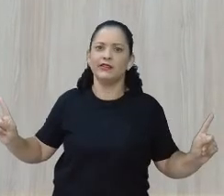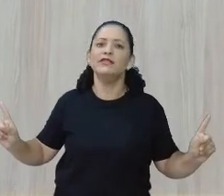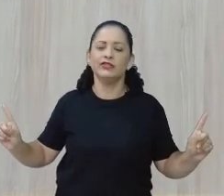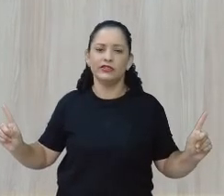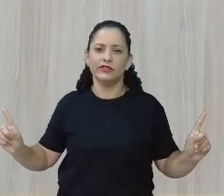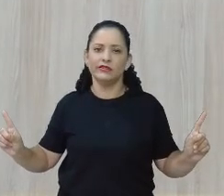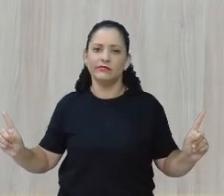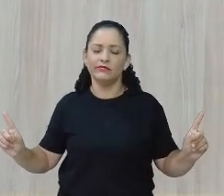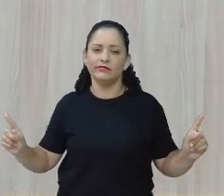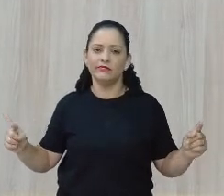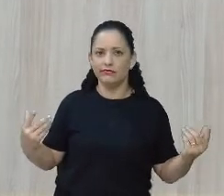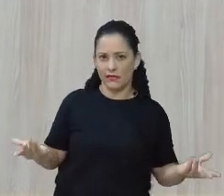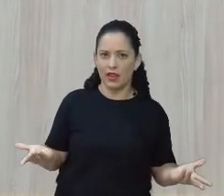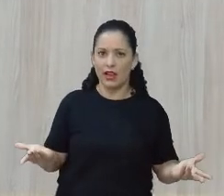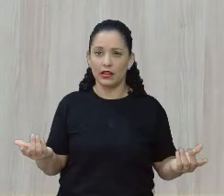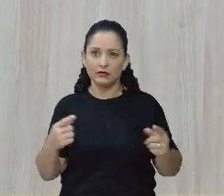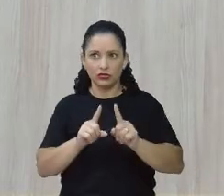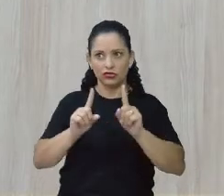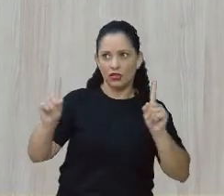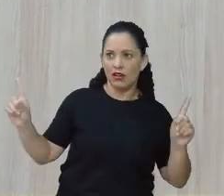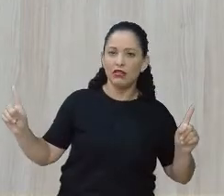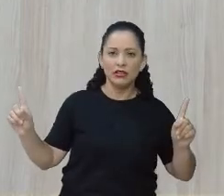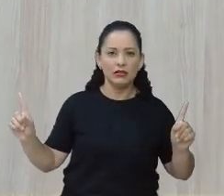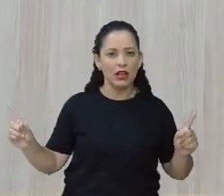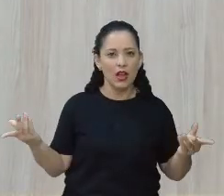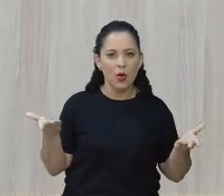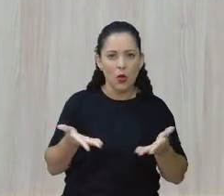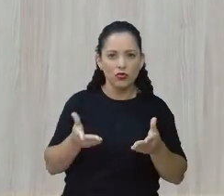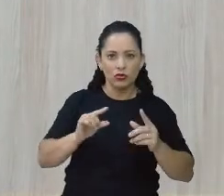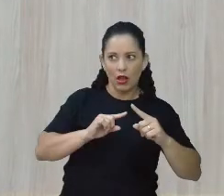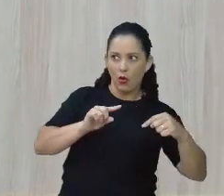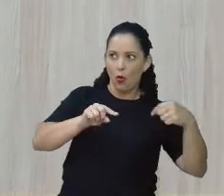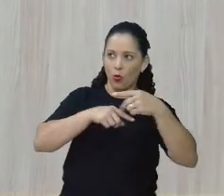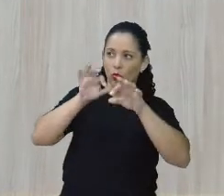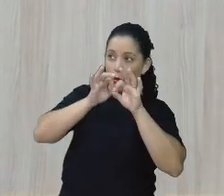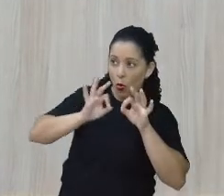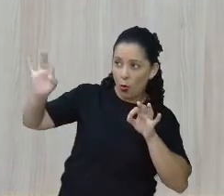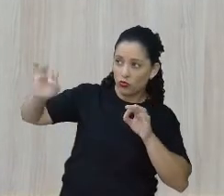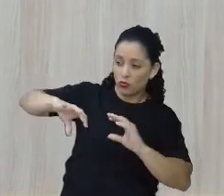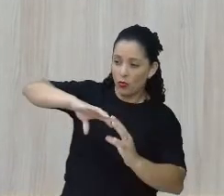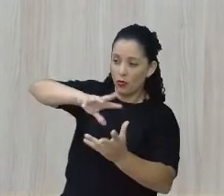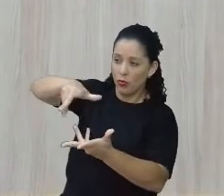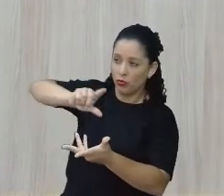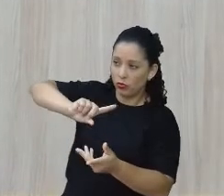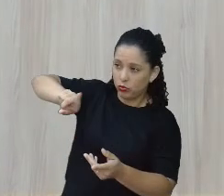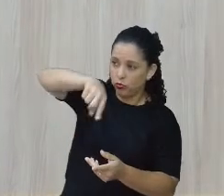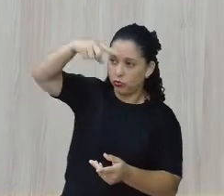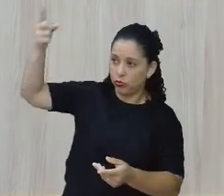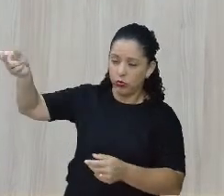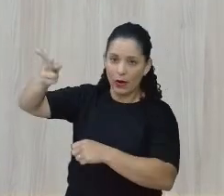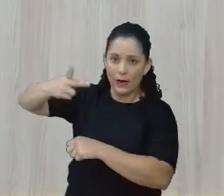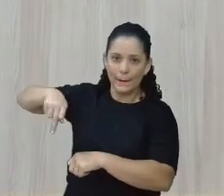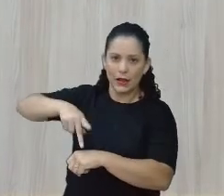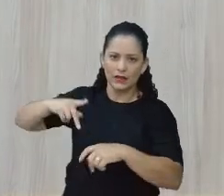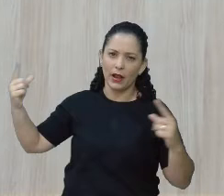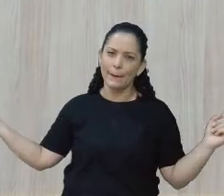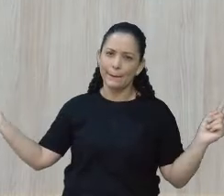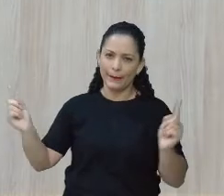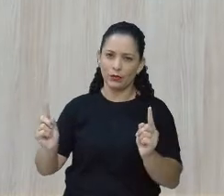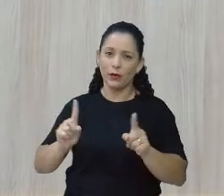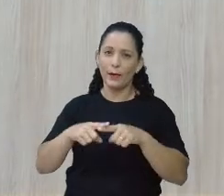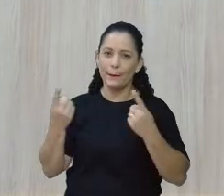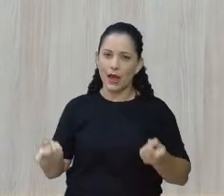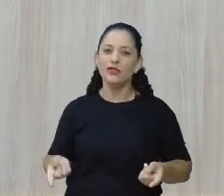uma da outra, mesmo que não fosse uma distância como a gente conhece hoje, né, do outro lado do mundo, era uma distância menor. Mas ele consegue fazer